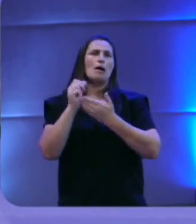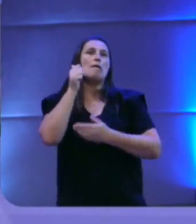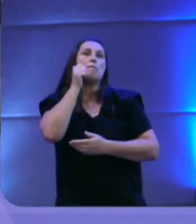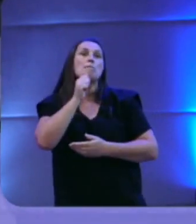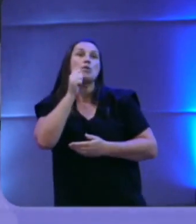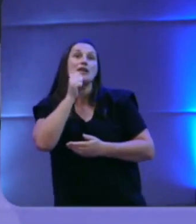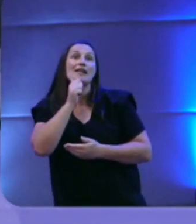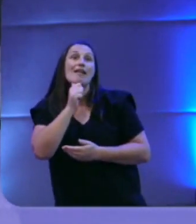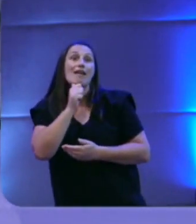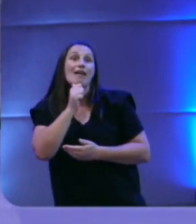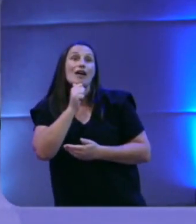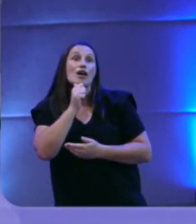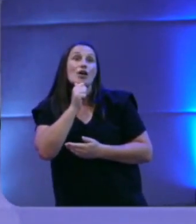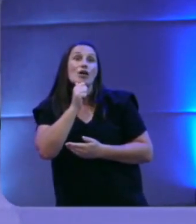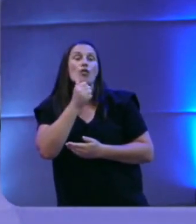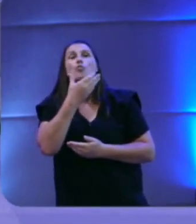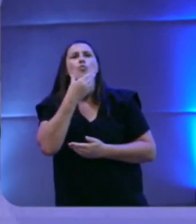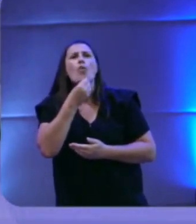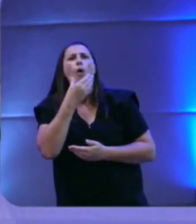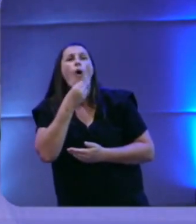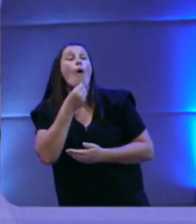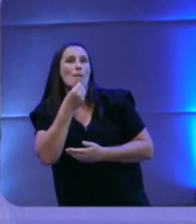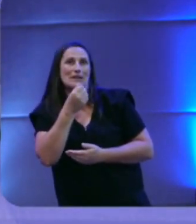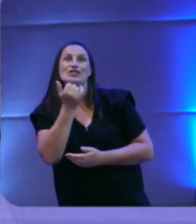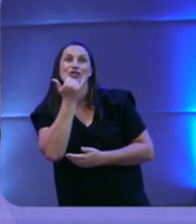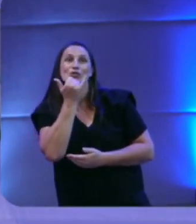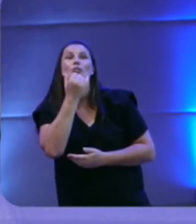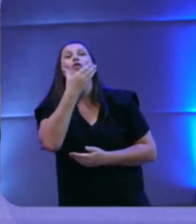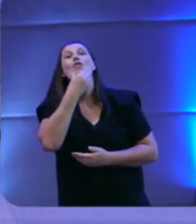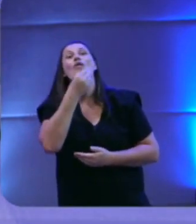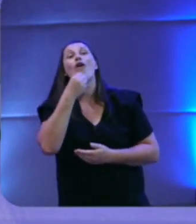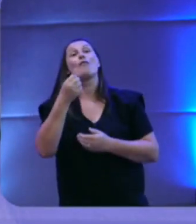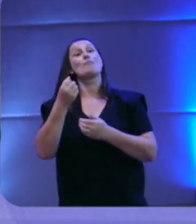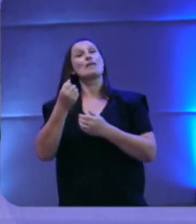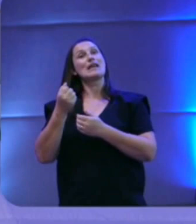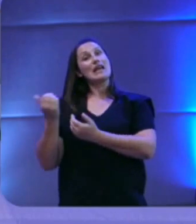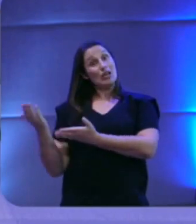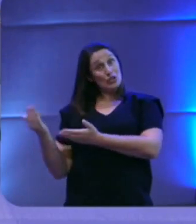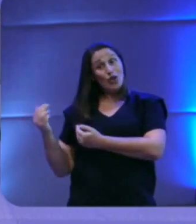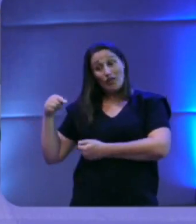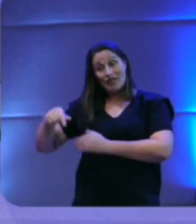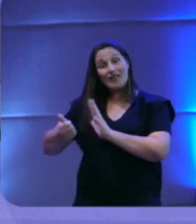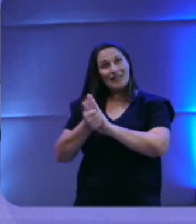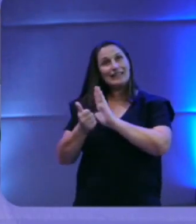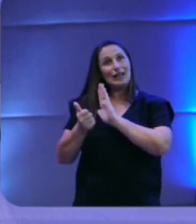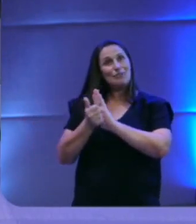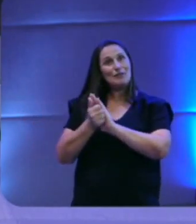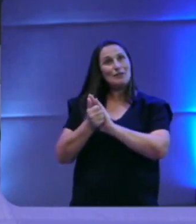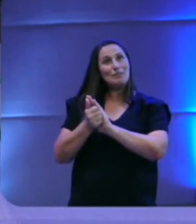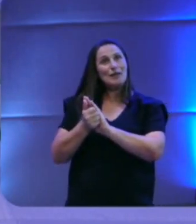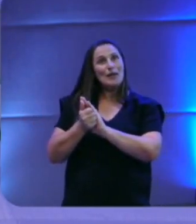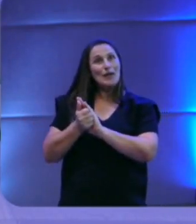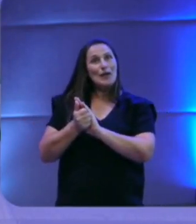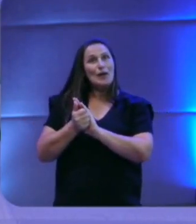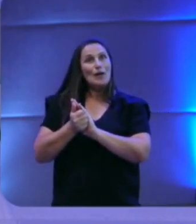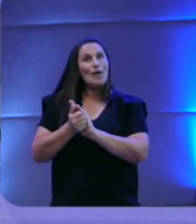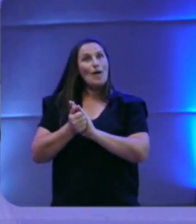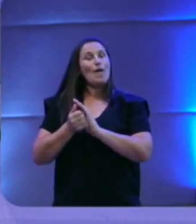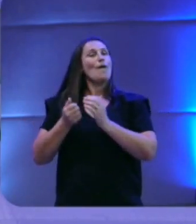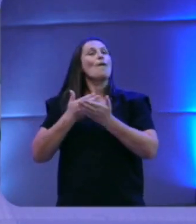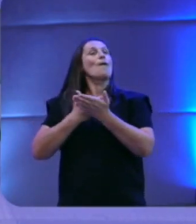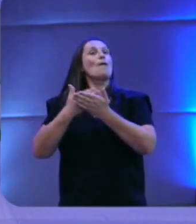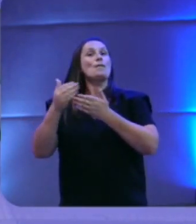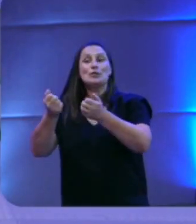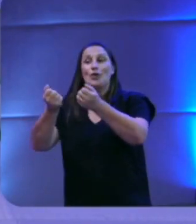Rafael Souza, a gente conhecia ele como Bigode, ele foi muito importante nessa caminhada, me ensinando sobre a palavra de Deus. E quando eu peguei